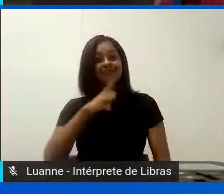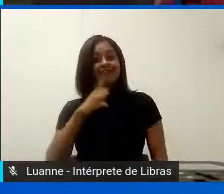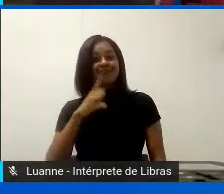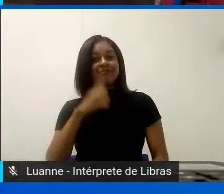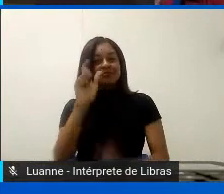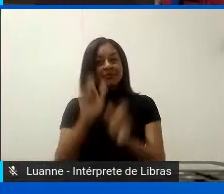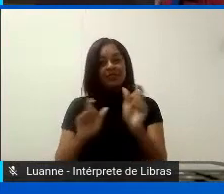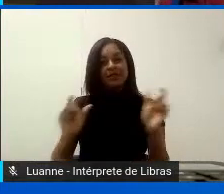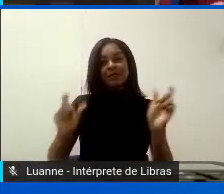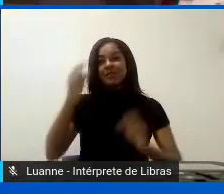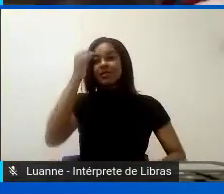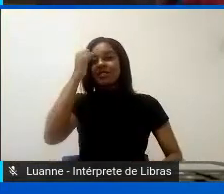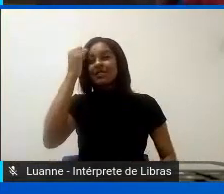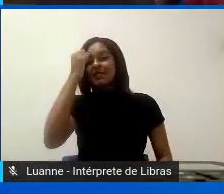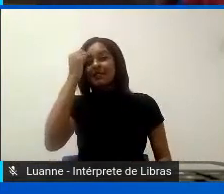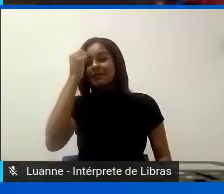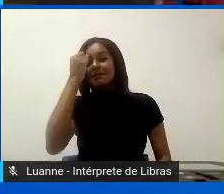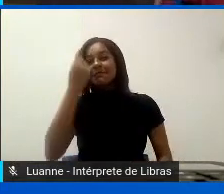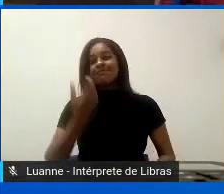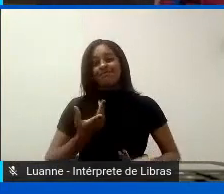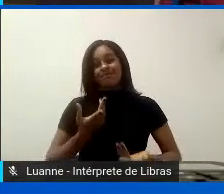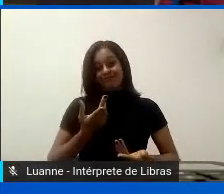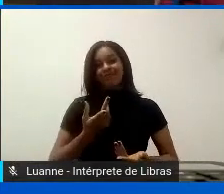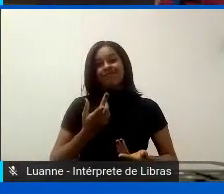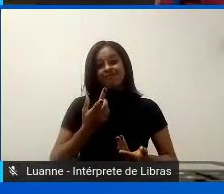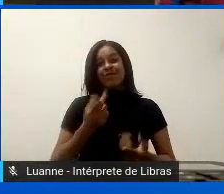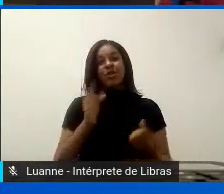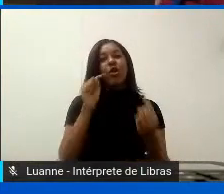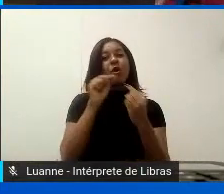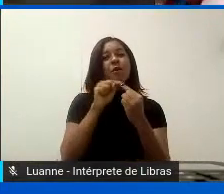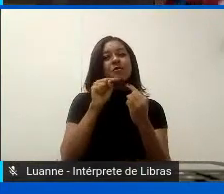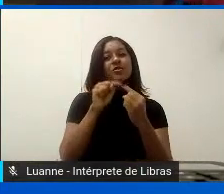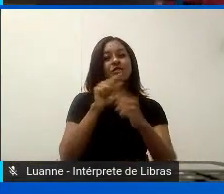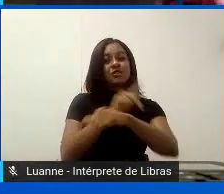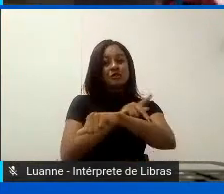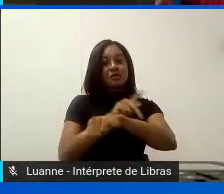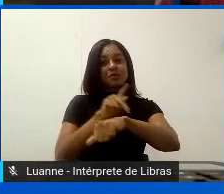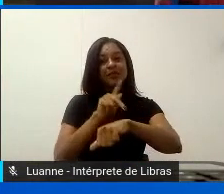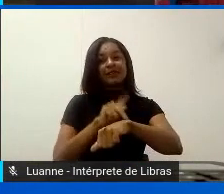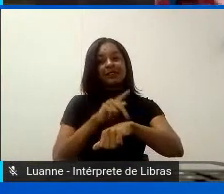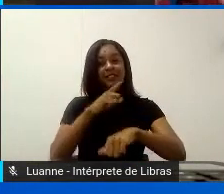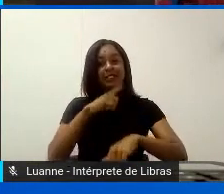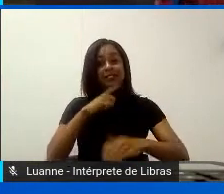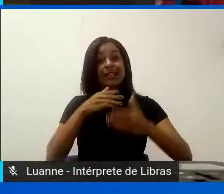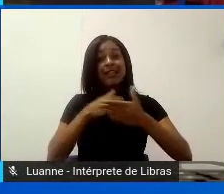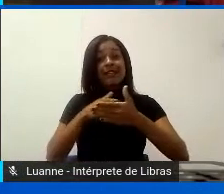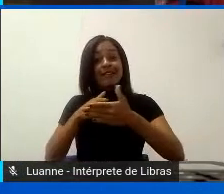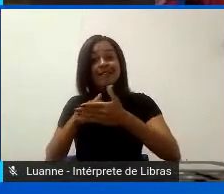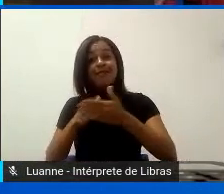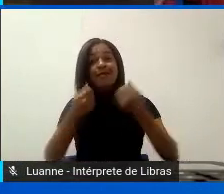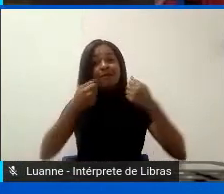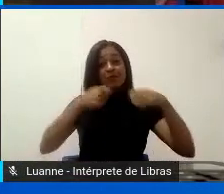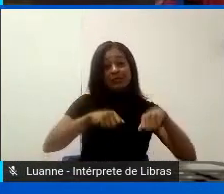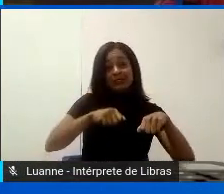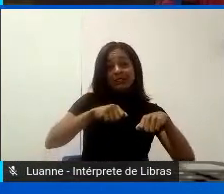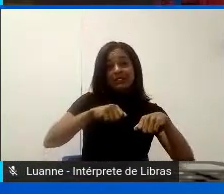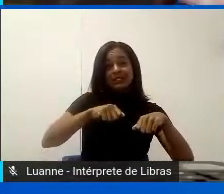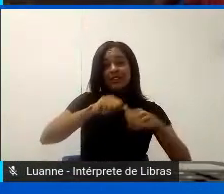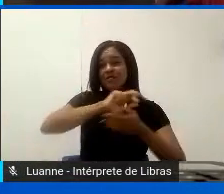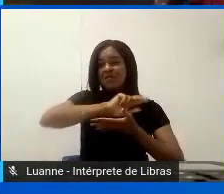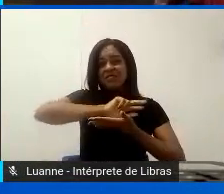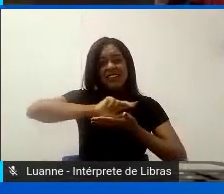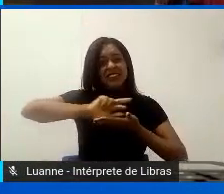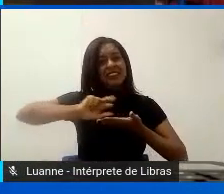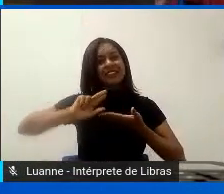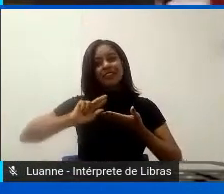pensam existem intencionalidades pedagógicas existem limites possibilidades e tantas outras coisas né e tudo isso